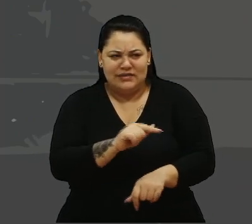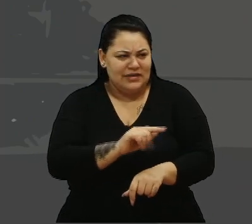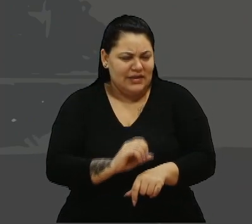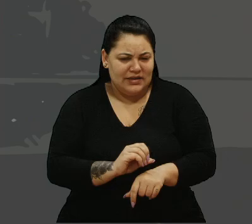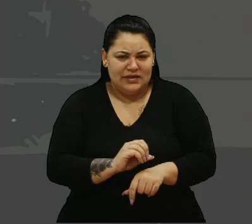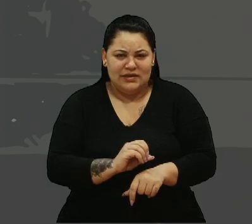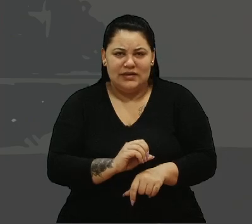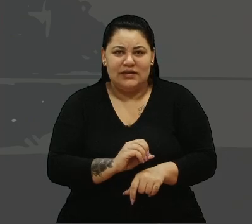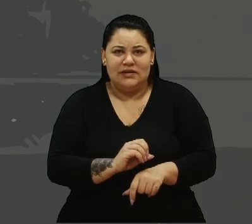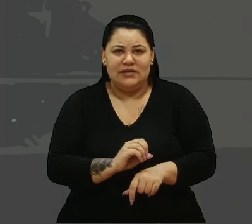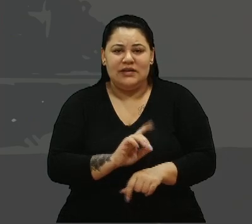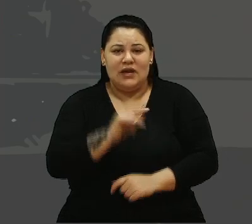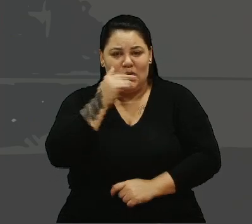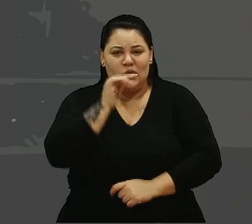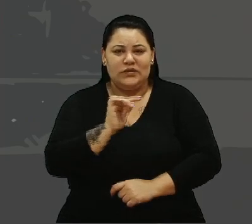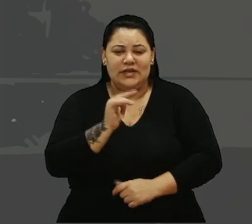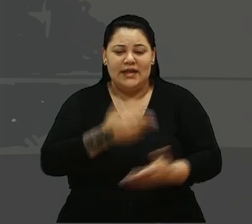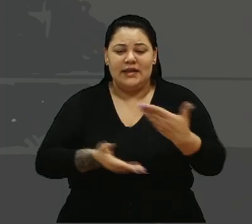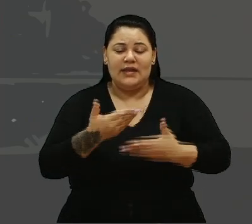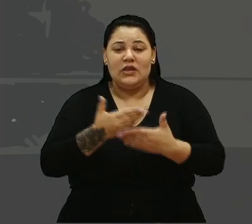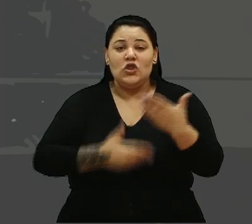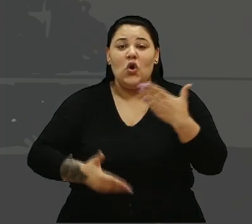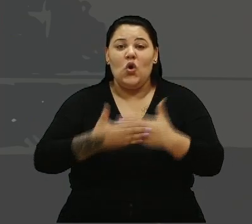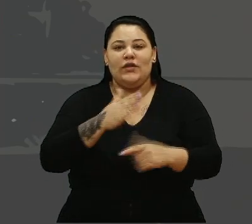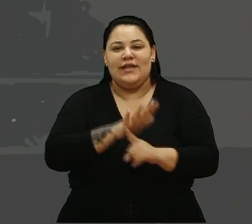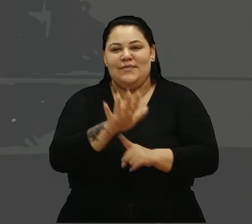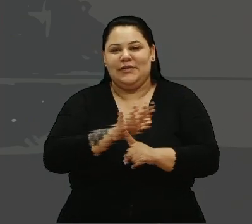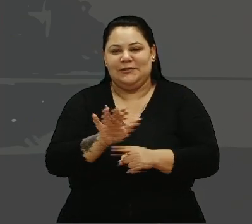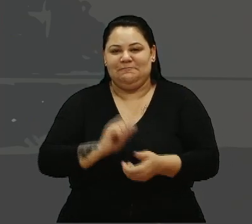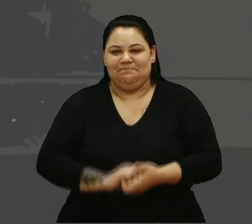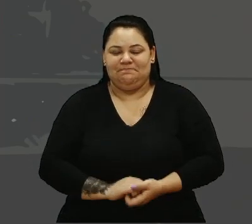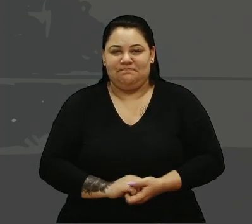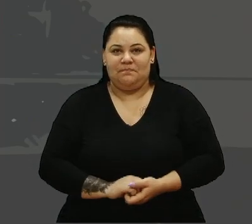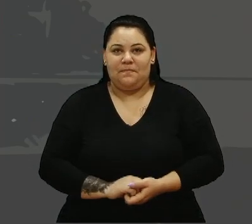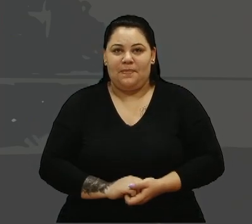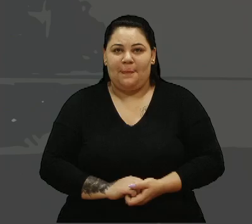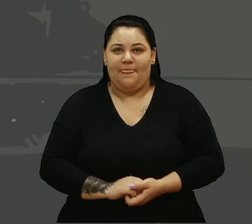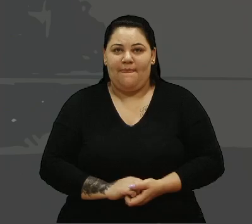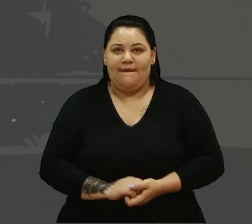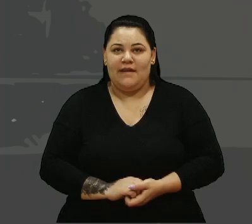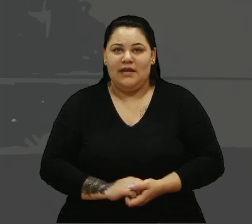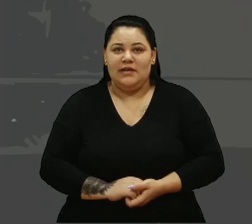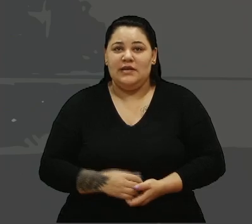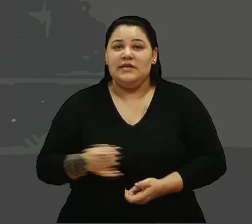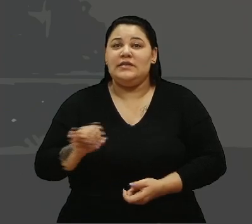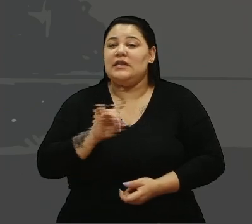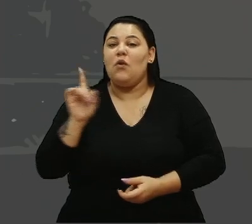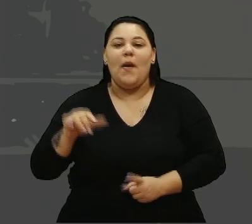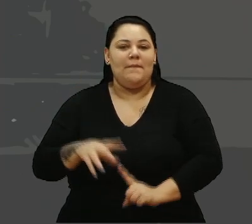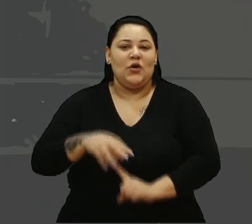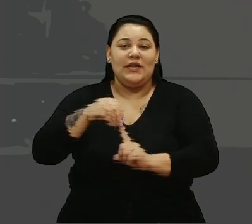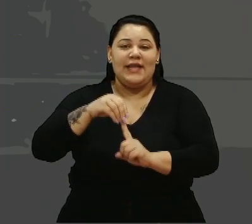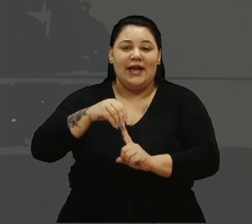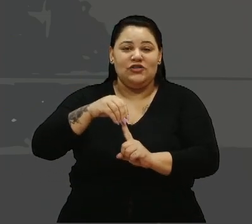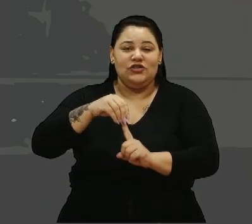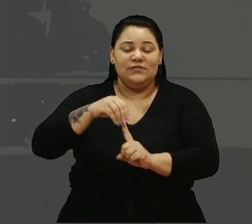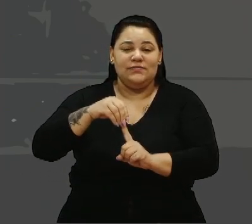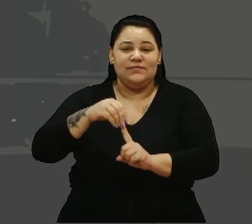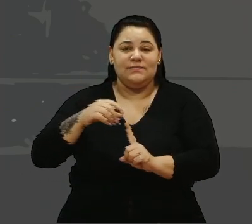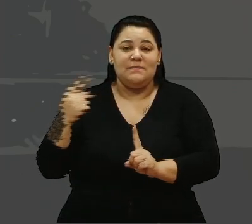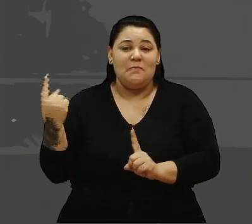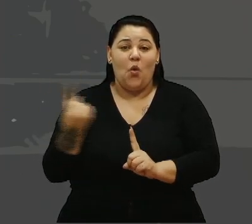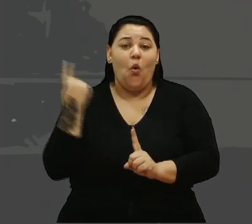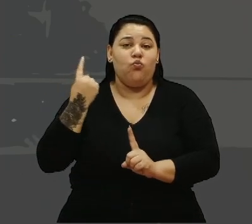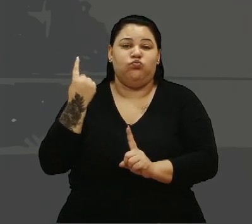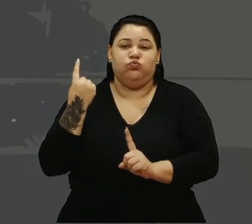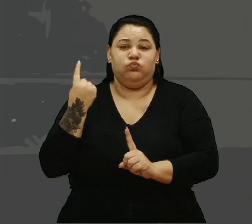daria conta de toda a nossa demanda. Se isso não é prioridade 1 para o município,